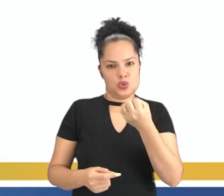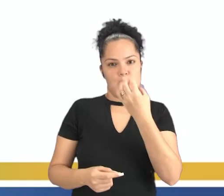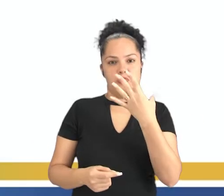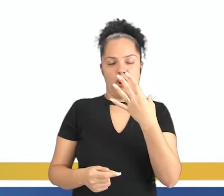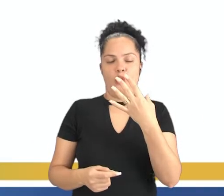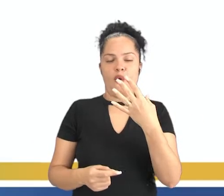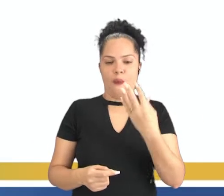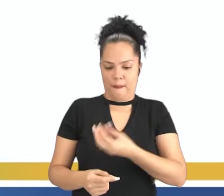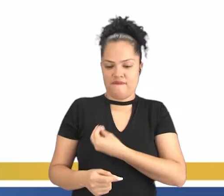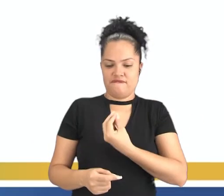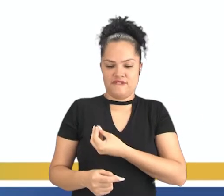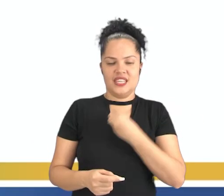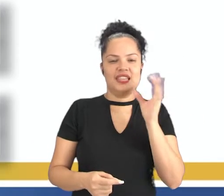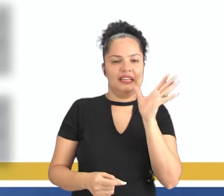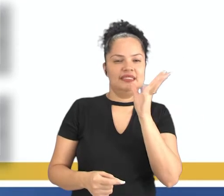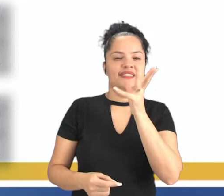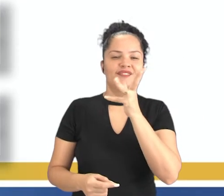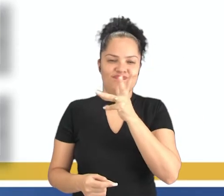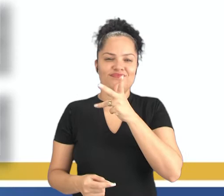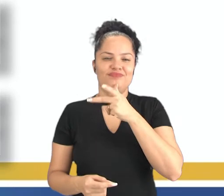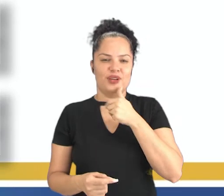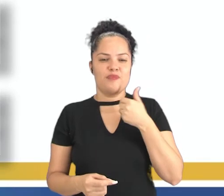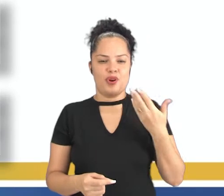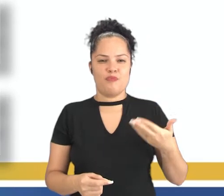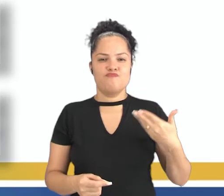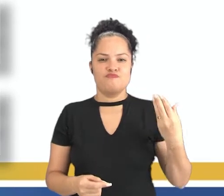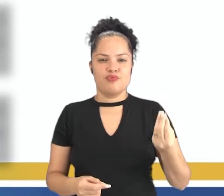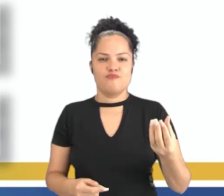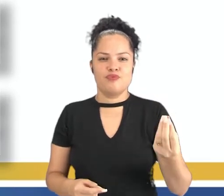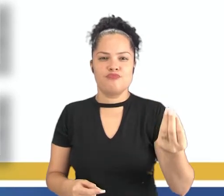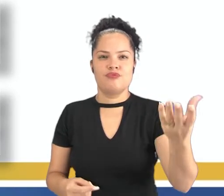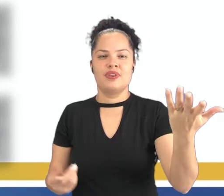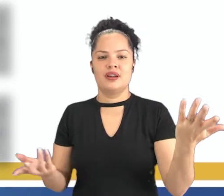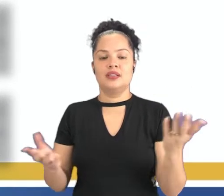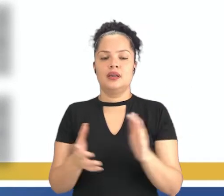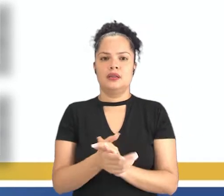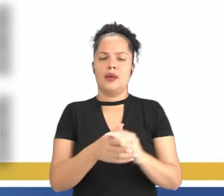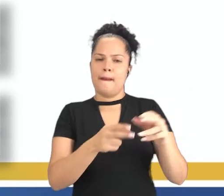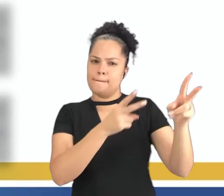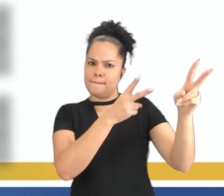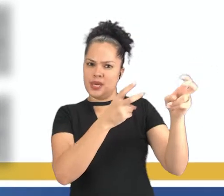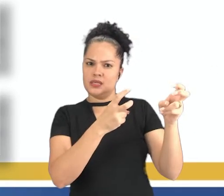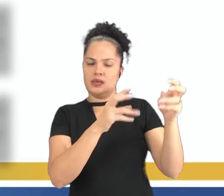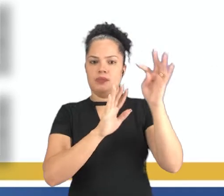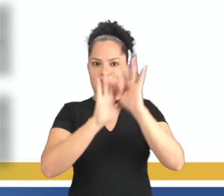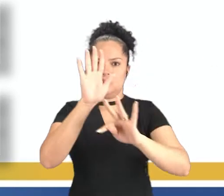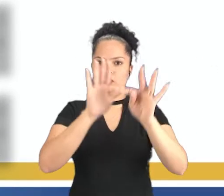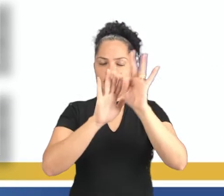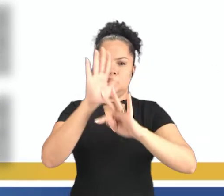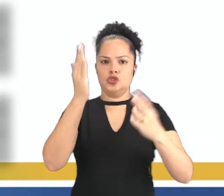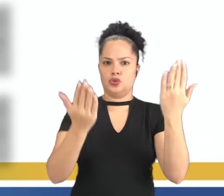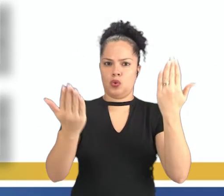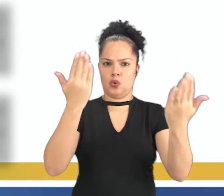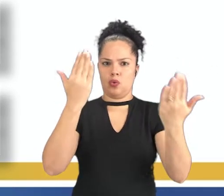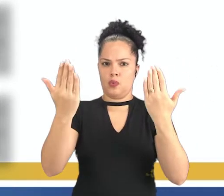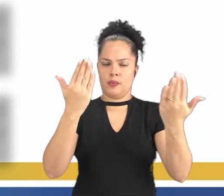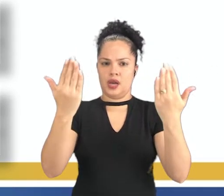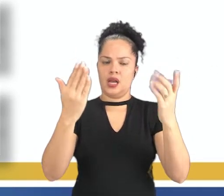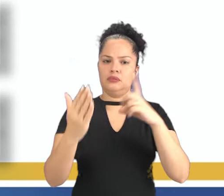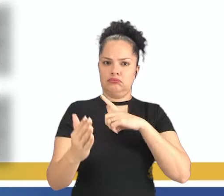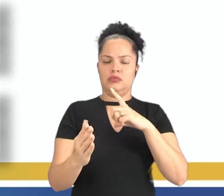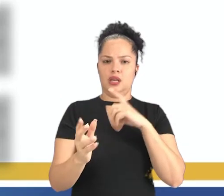e longevidade. Então, gente, o que você observou aí? Comparando os textos, o que percebemos de semelhante